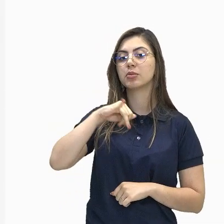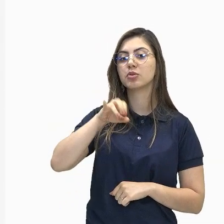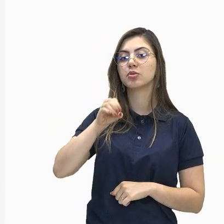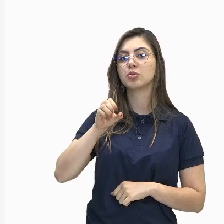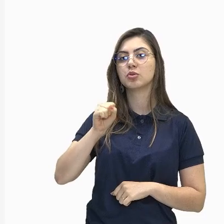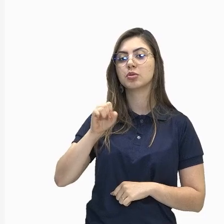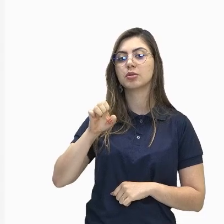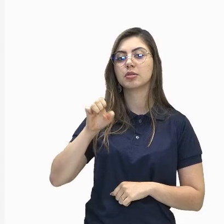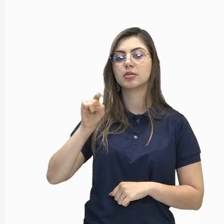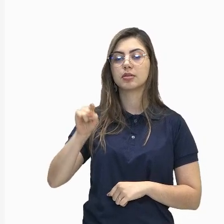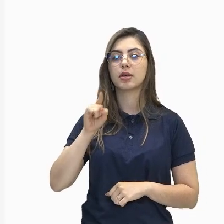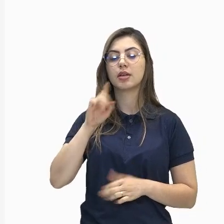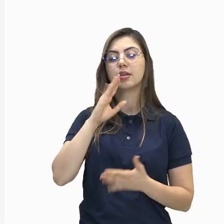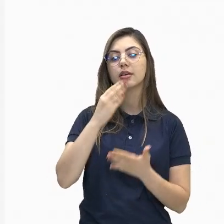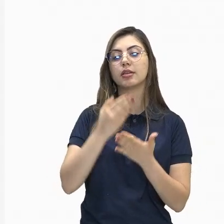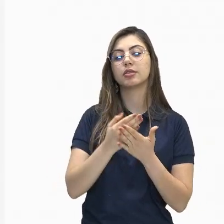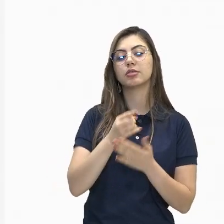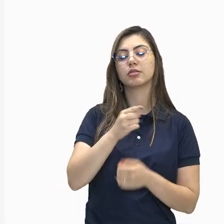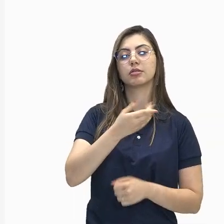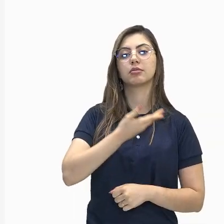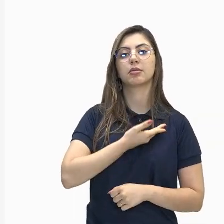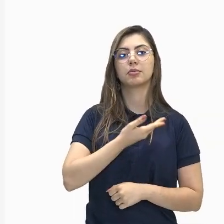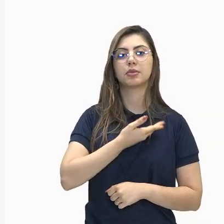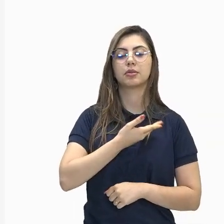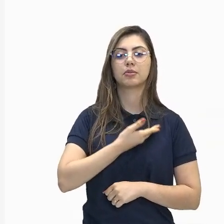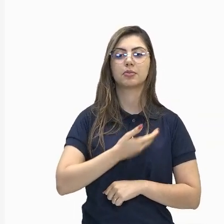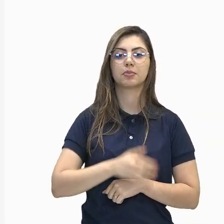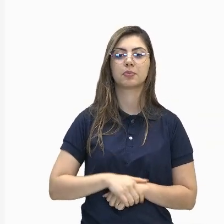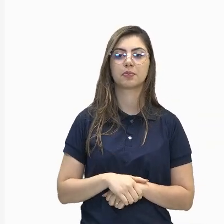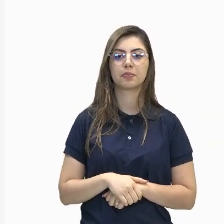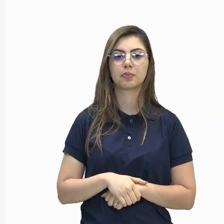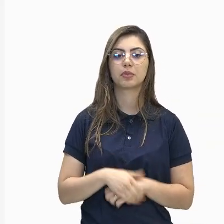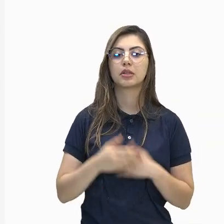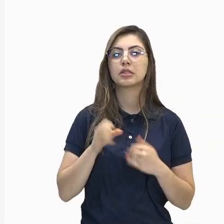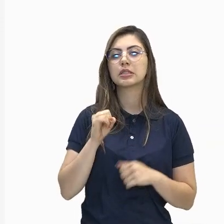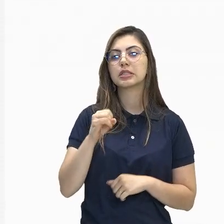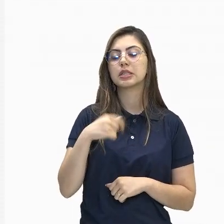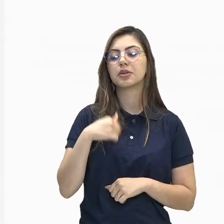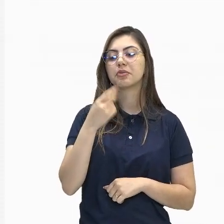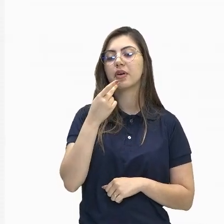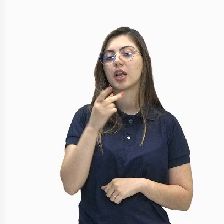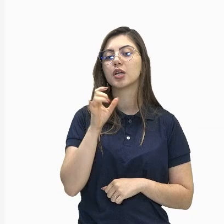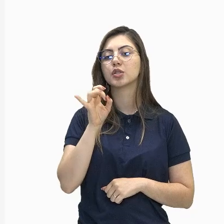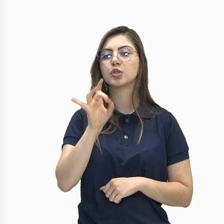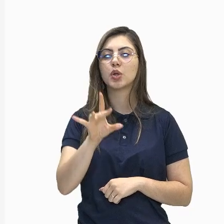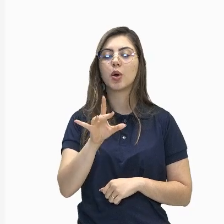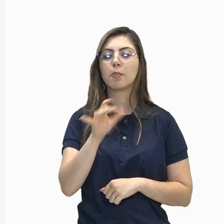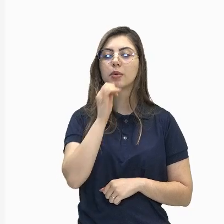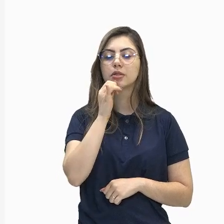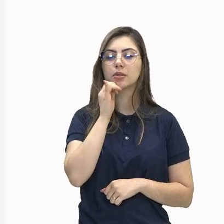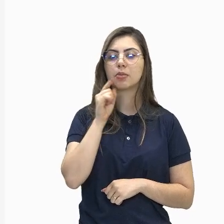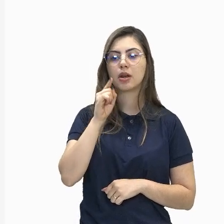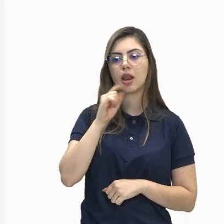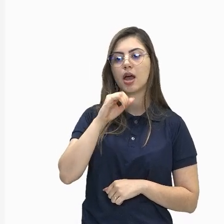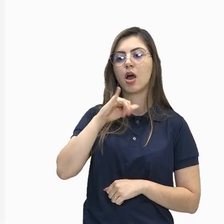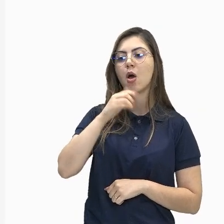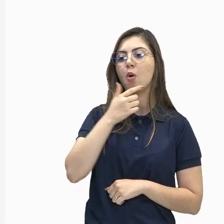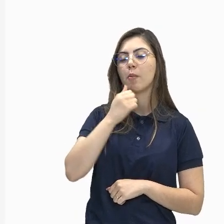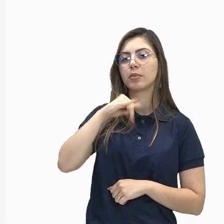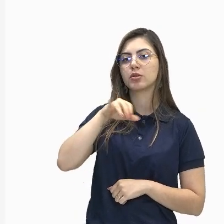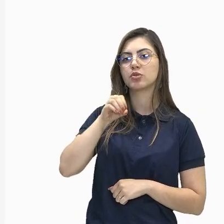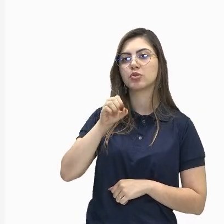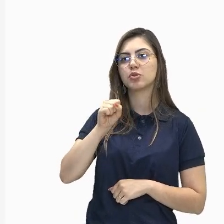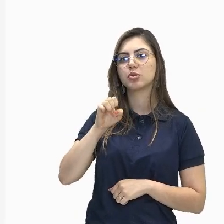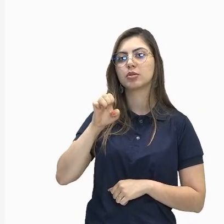disser para você, José confia, der apenas essa informação, eu te transmiti uma informação completa?